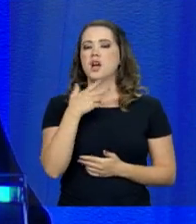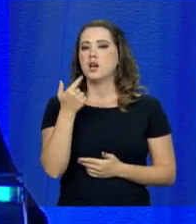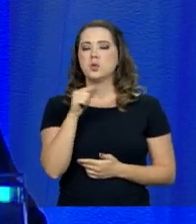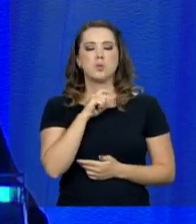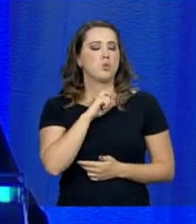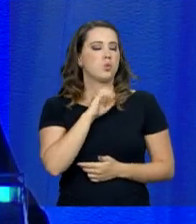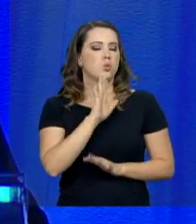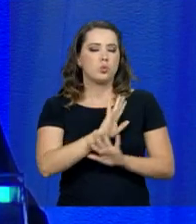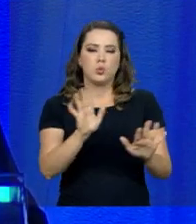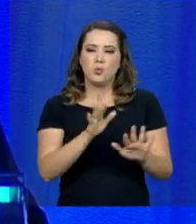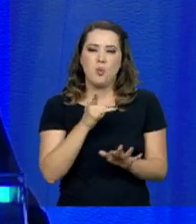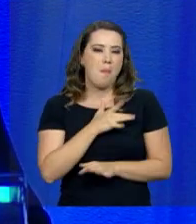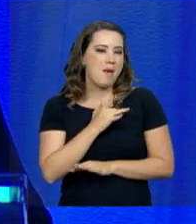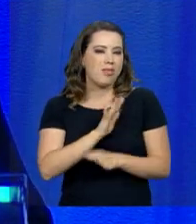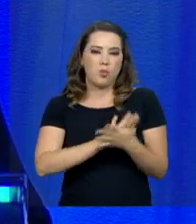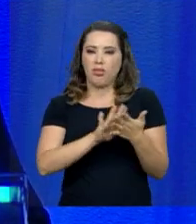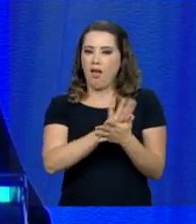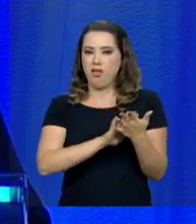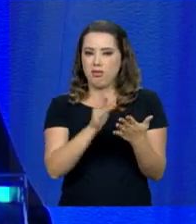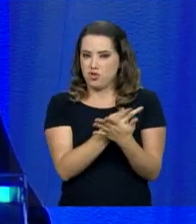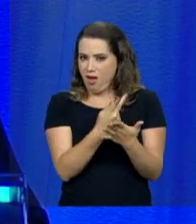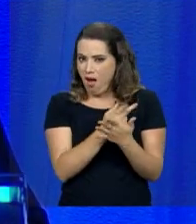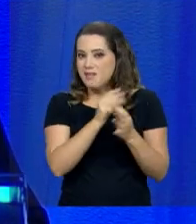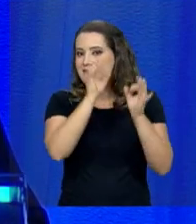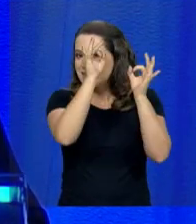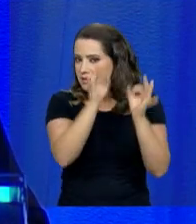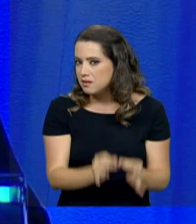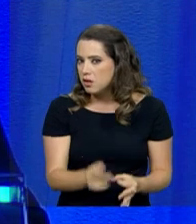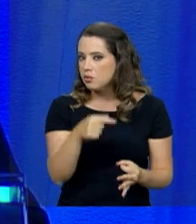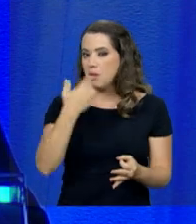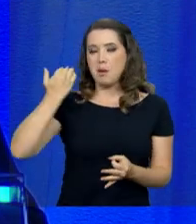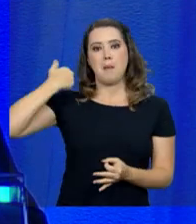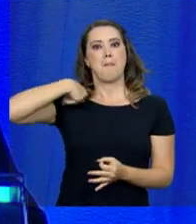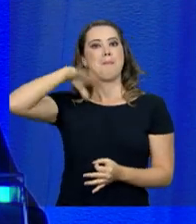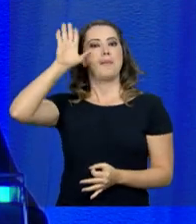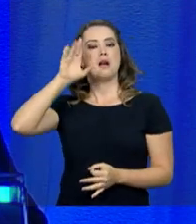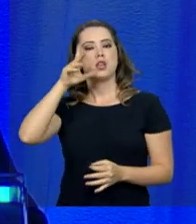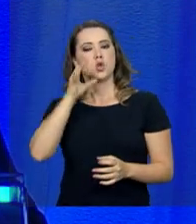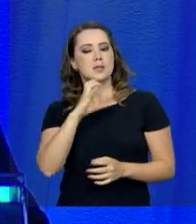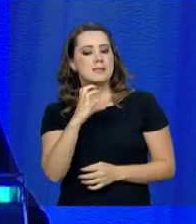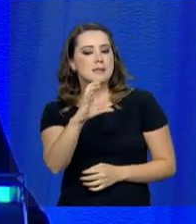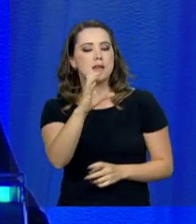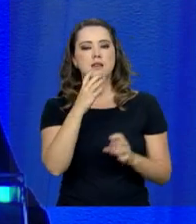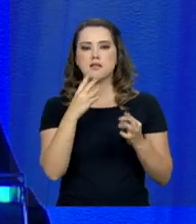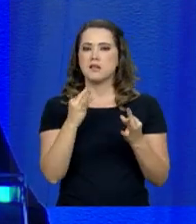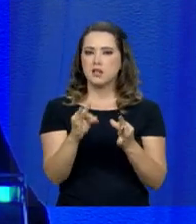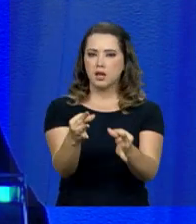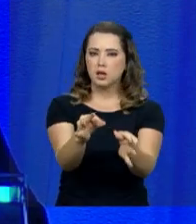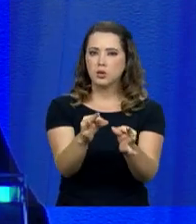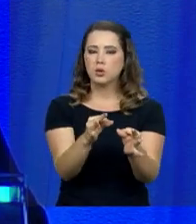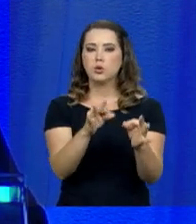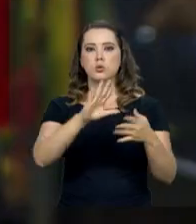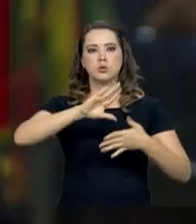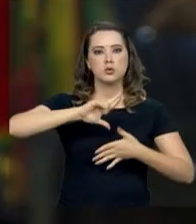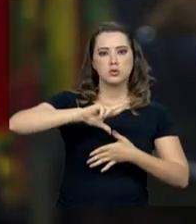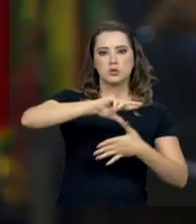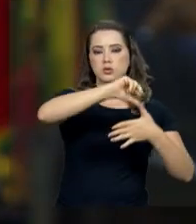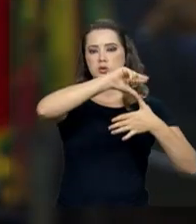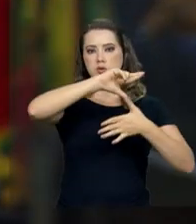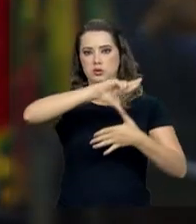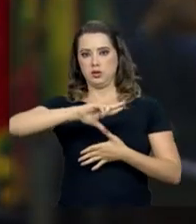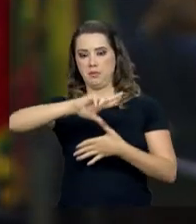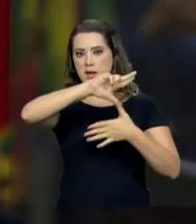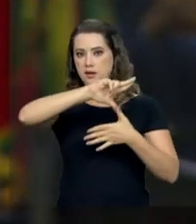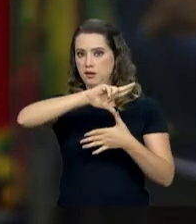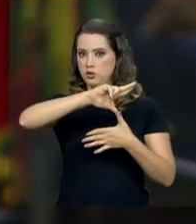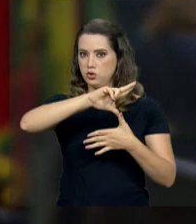errar, a maior infraestrutura de ciência e tecnologia da América Latina. Em seu discurso